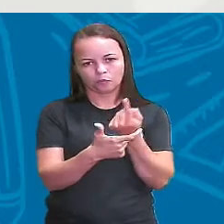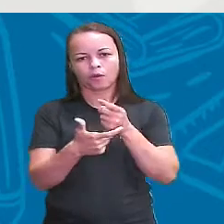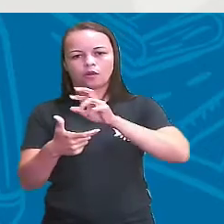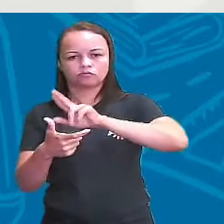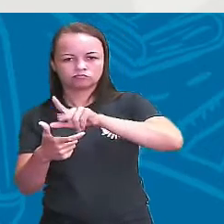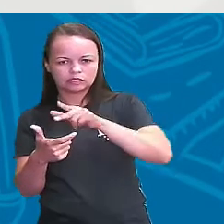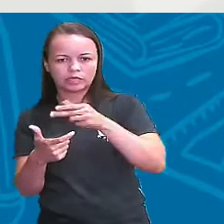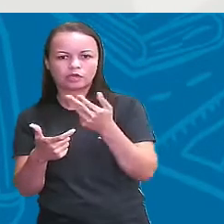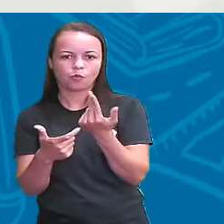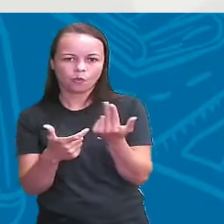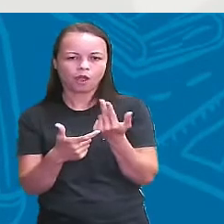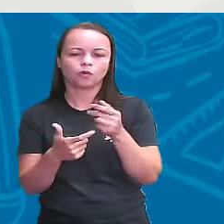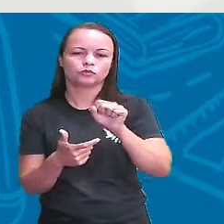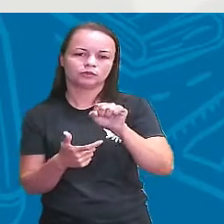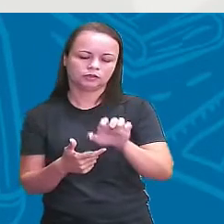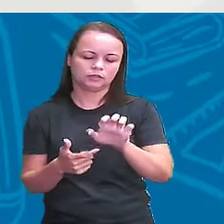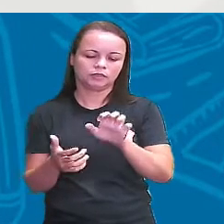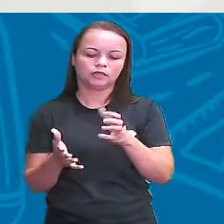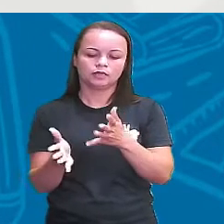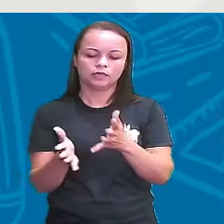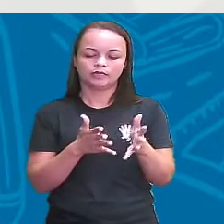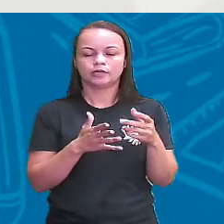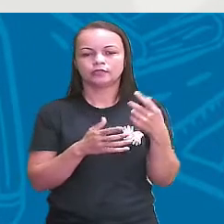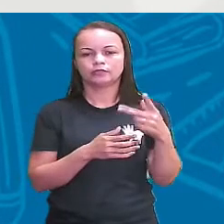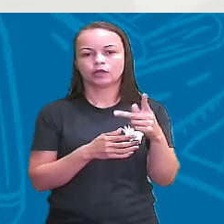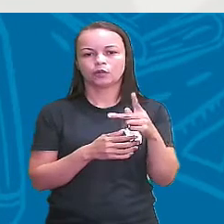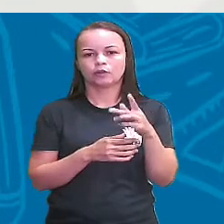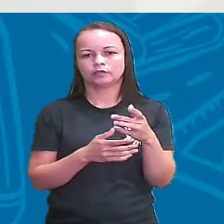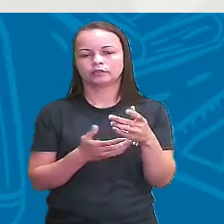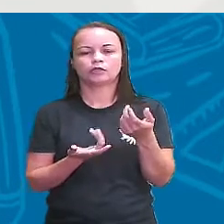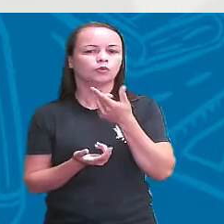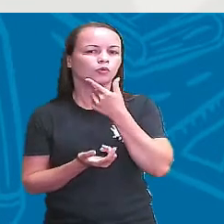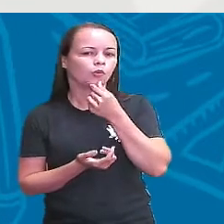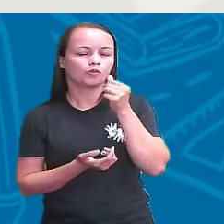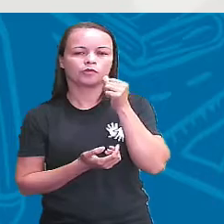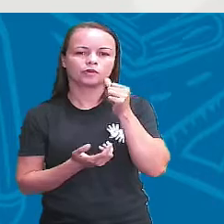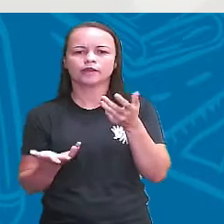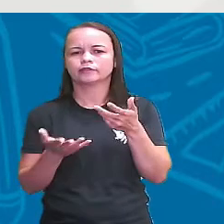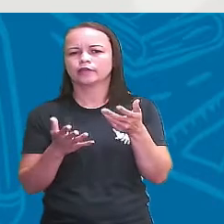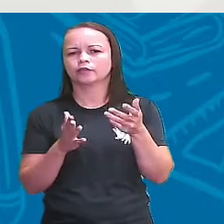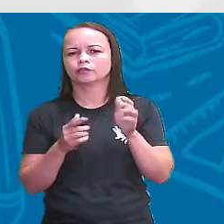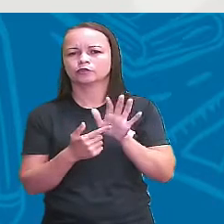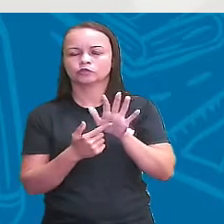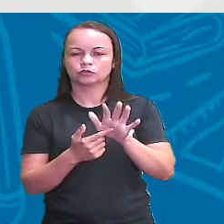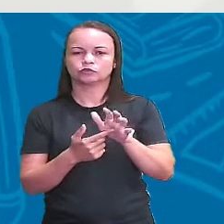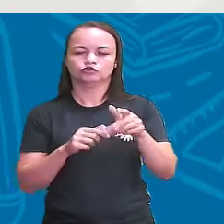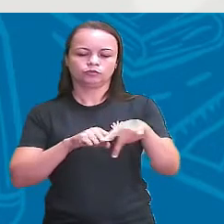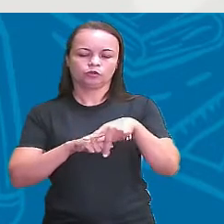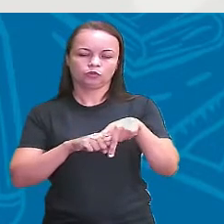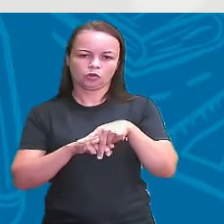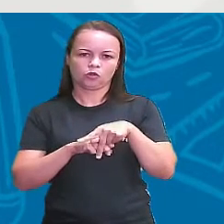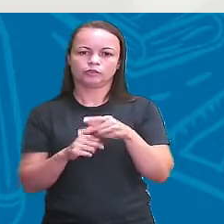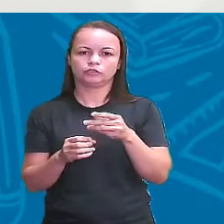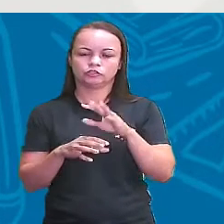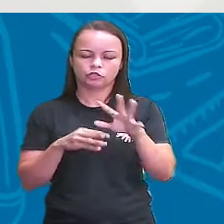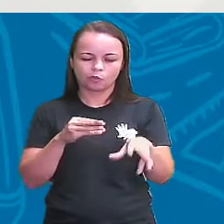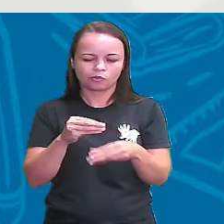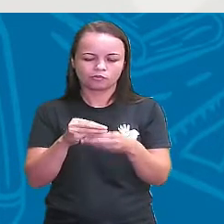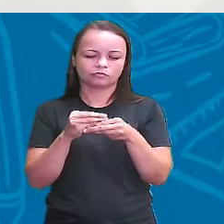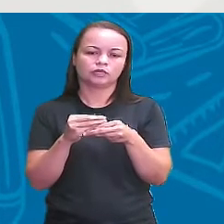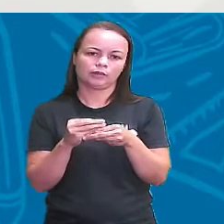tem uma forma só para o feminino e para o masculino de todos os pronombres personais de